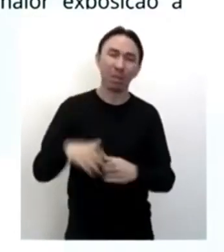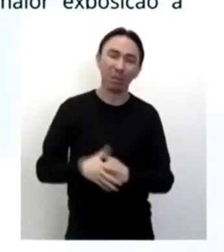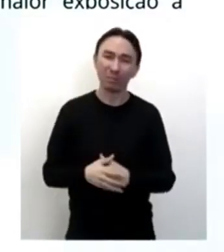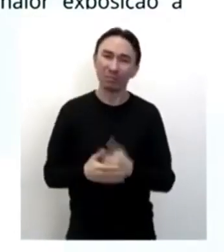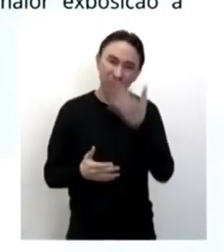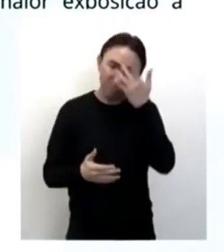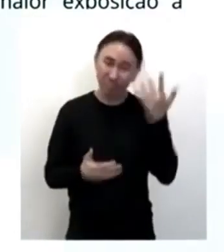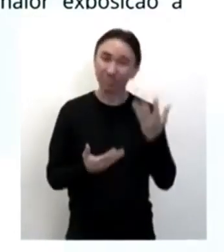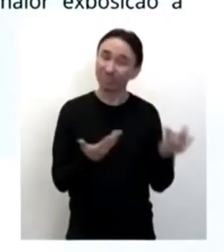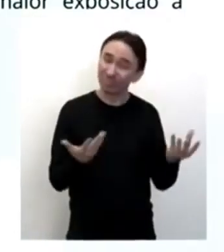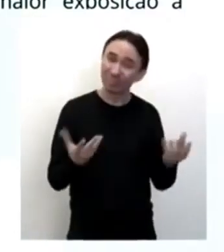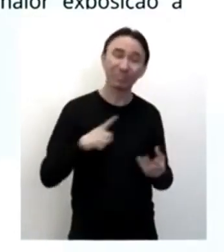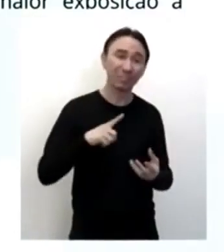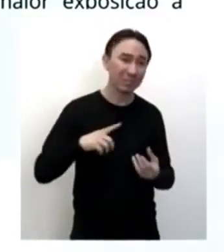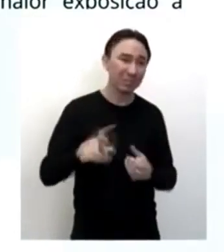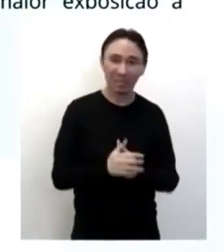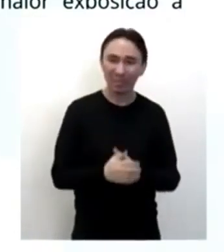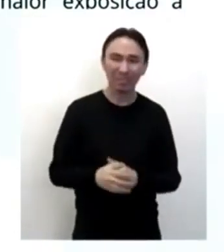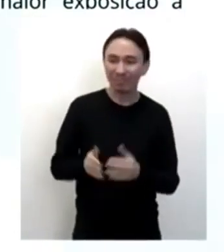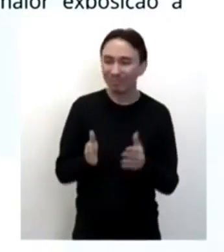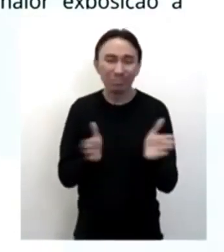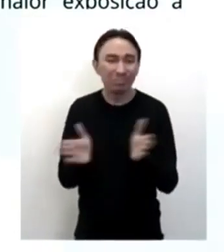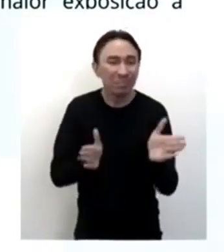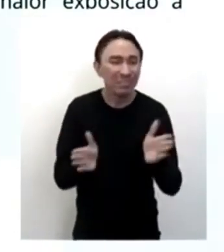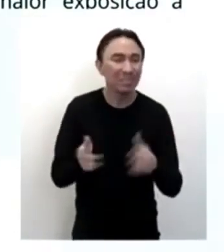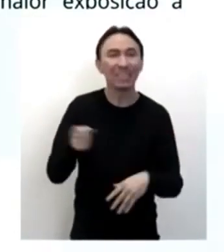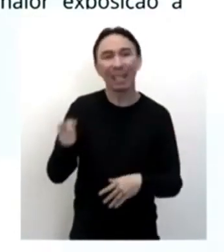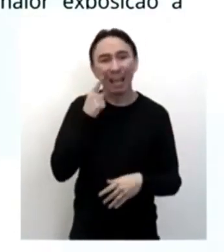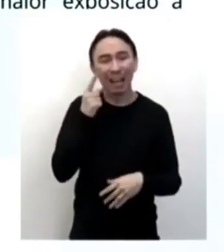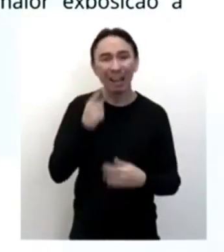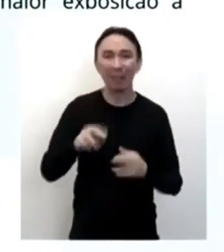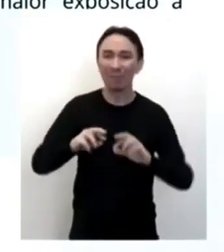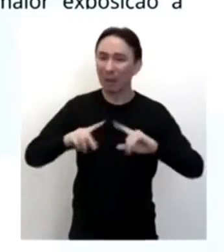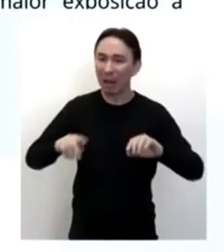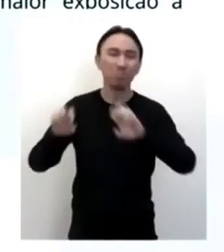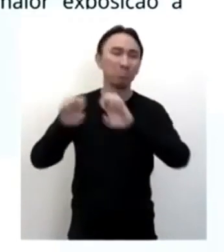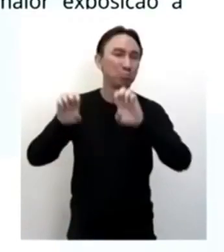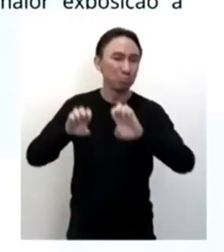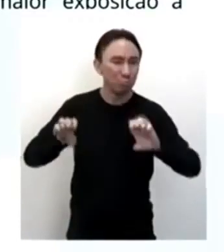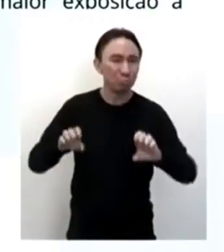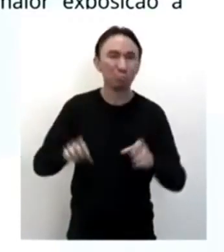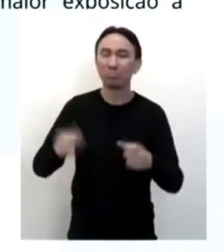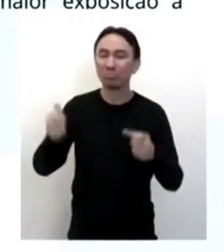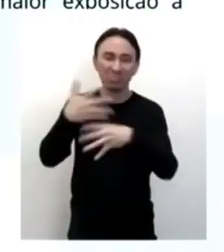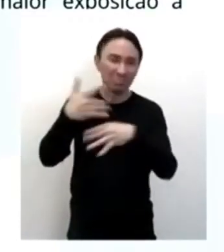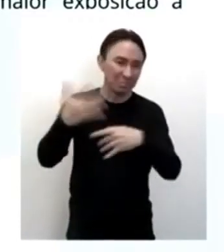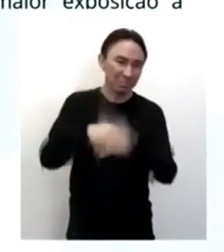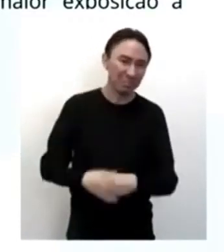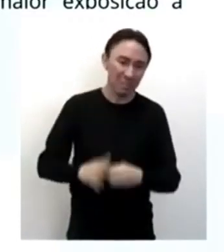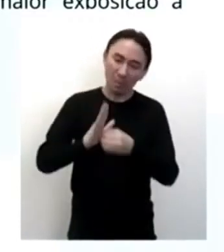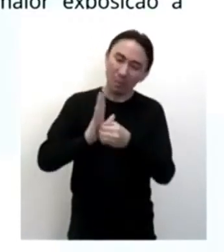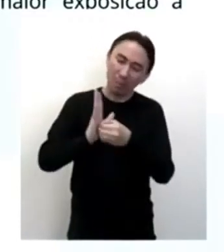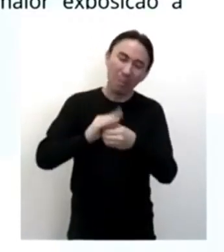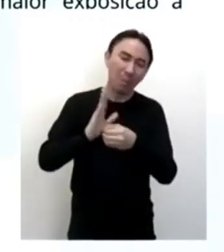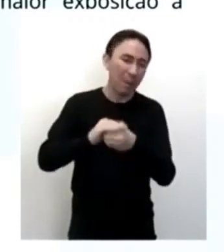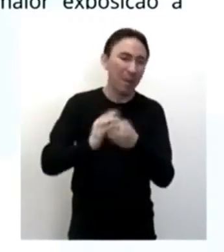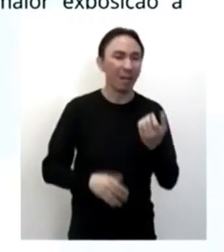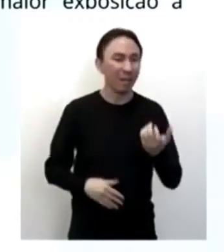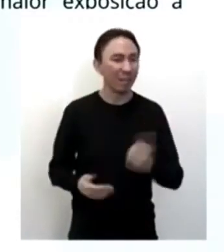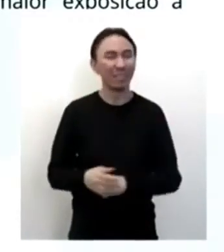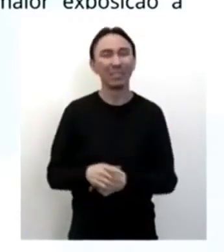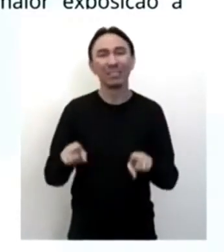serviços e infraestrutura urbanos, como transporte precário, saneamento deficiente, drenagem inexistente, dificuldade